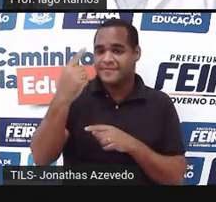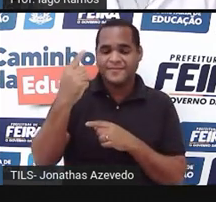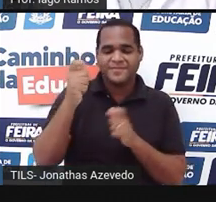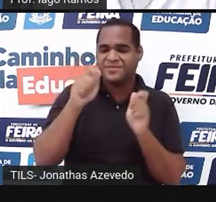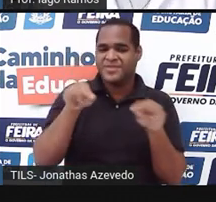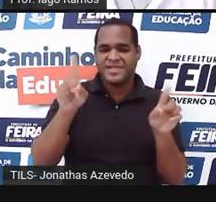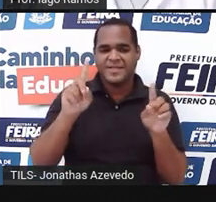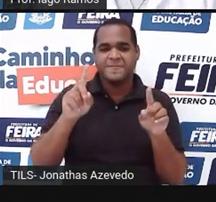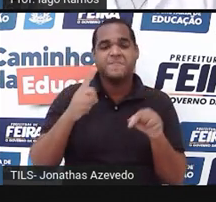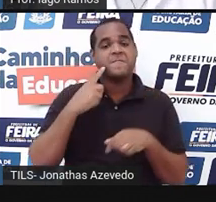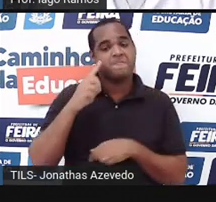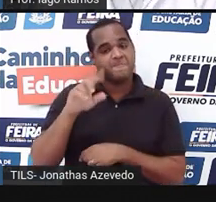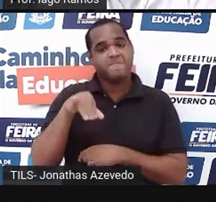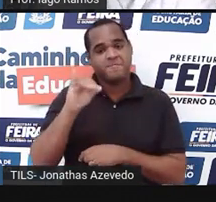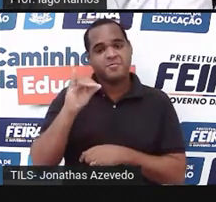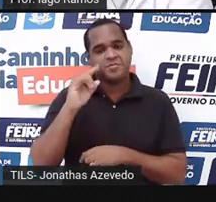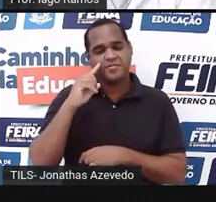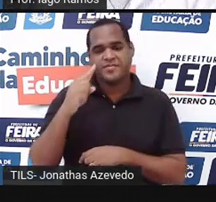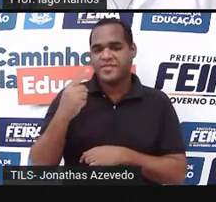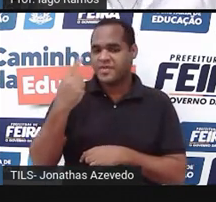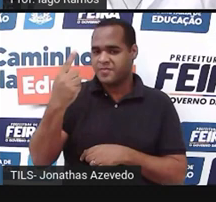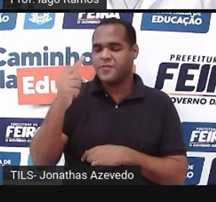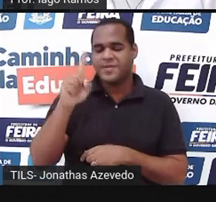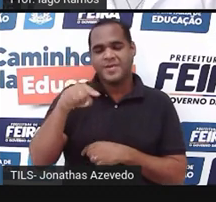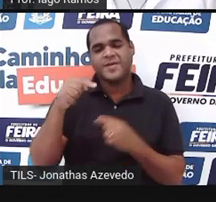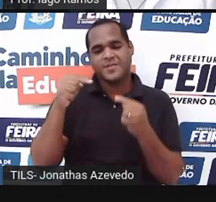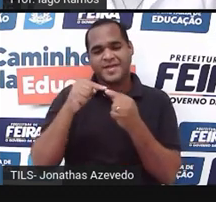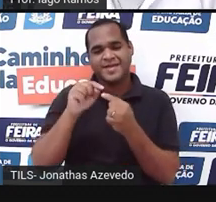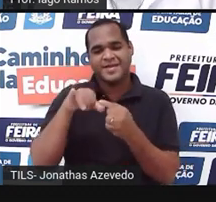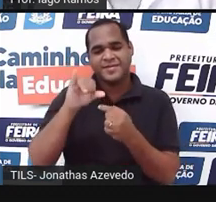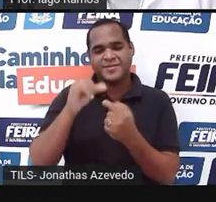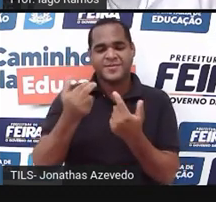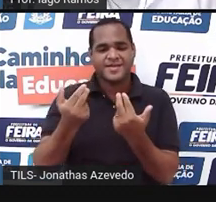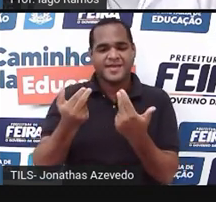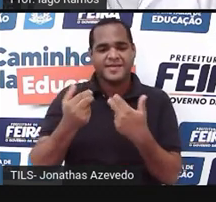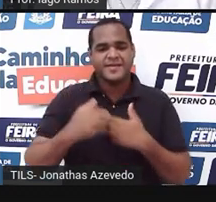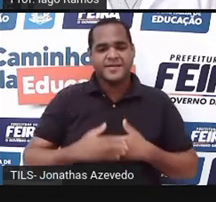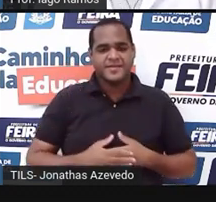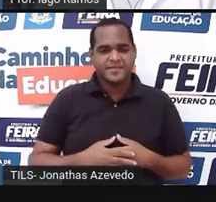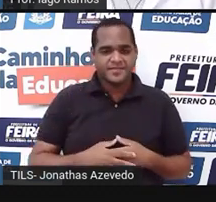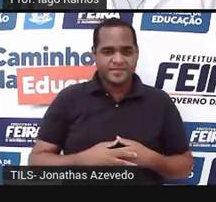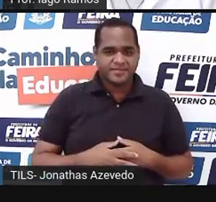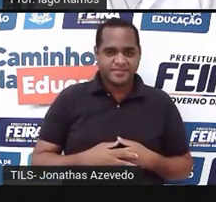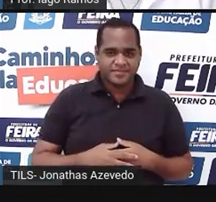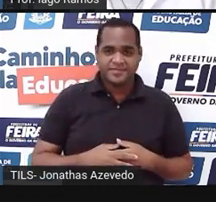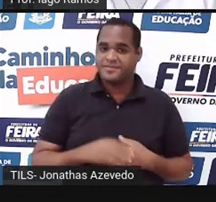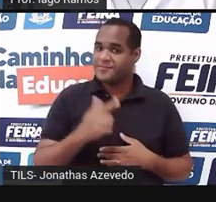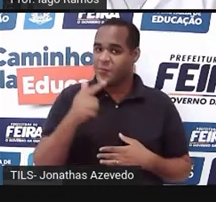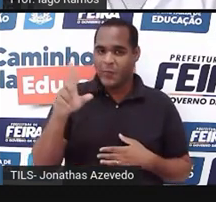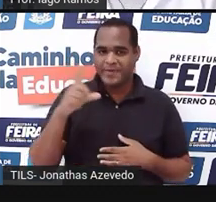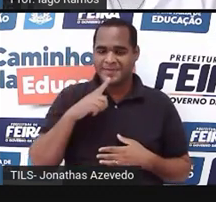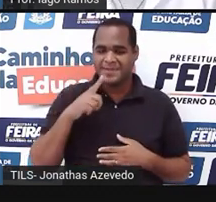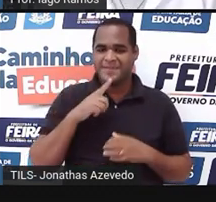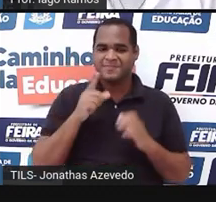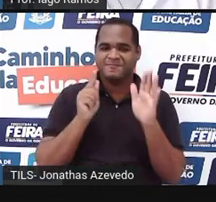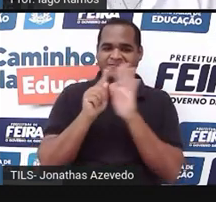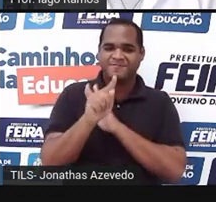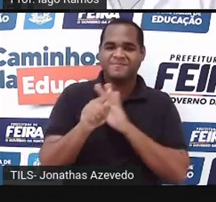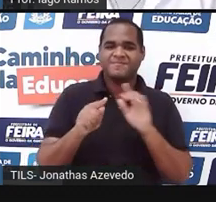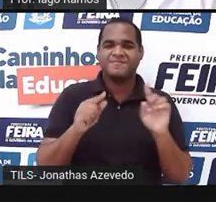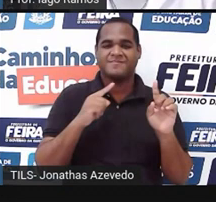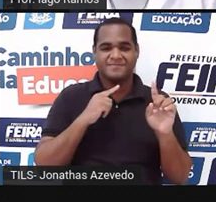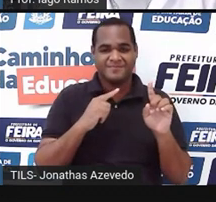número um Y elevado a 1 é o próprio isso certo então mas tem mais perguntinha e